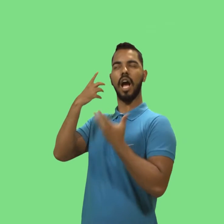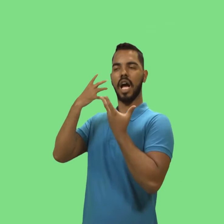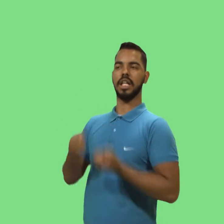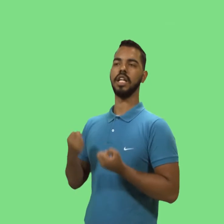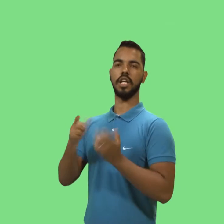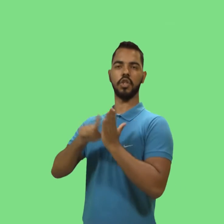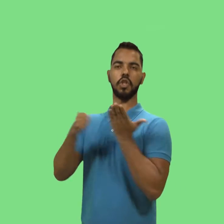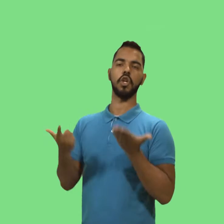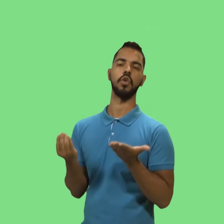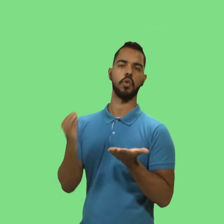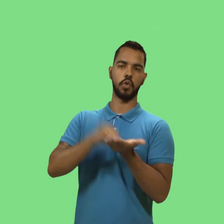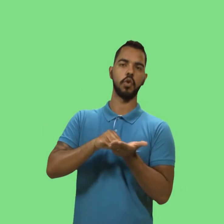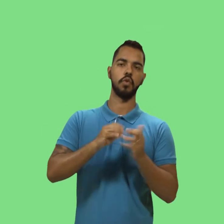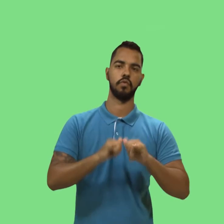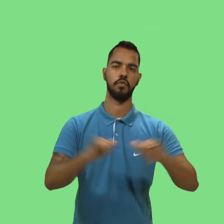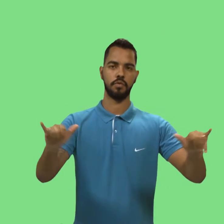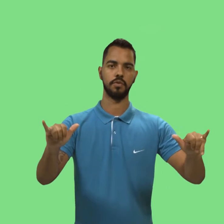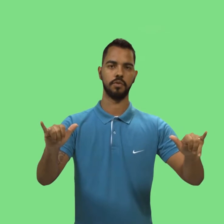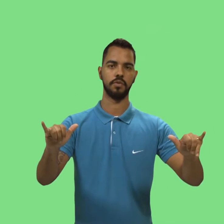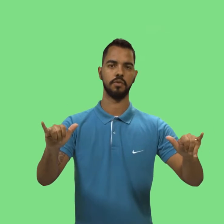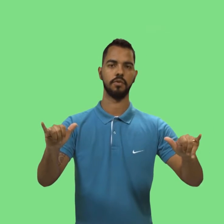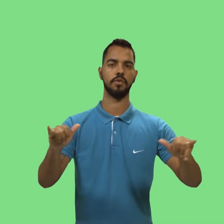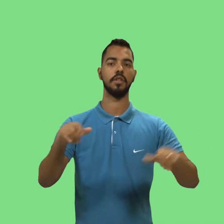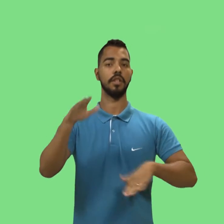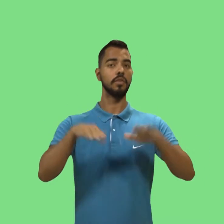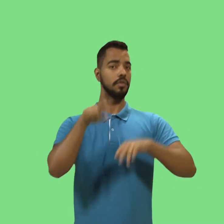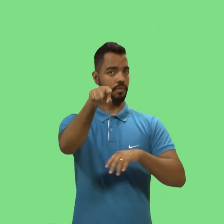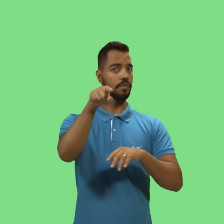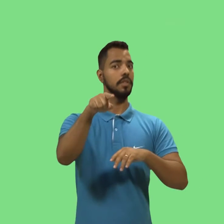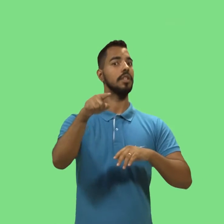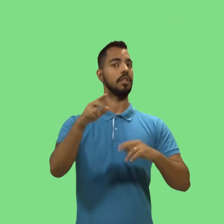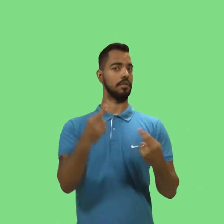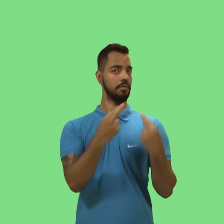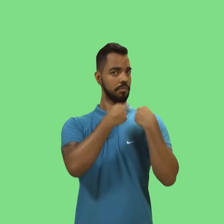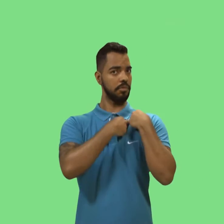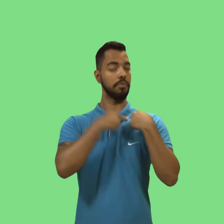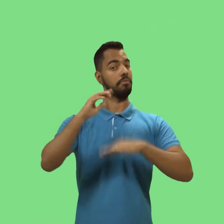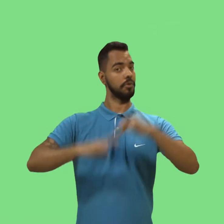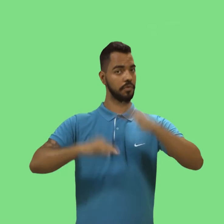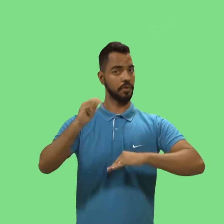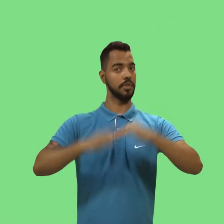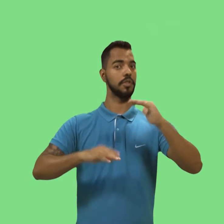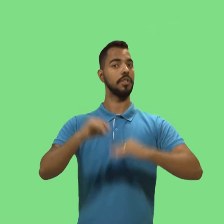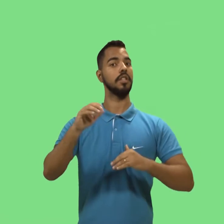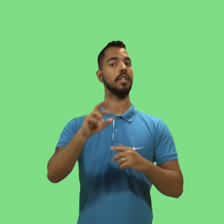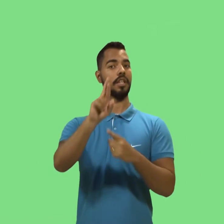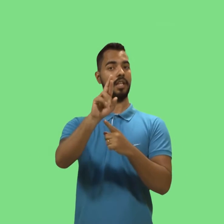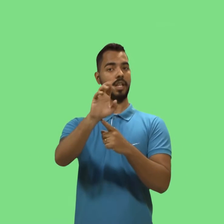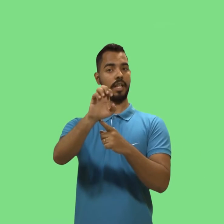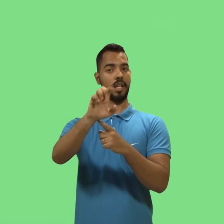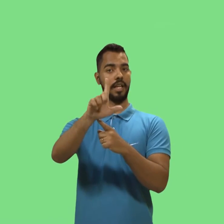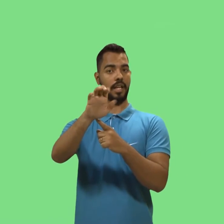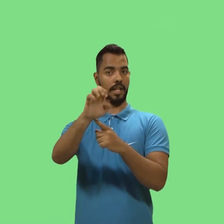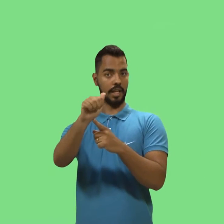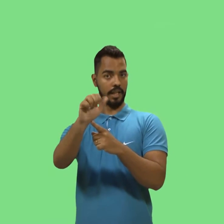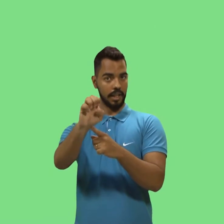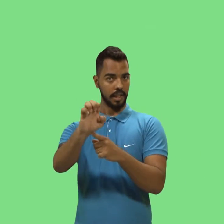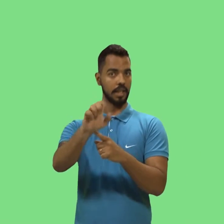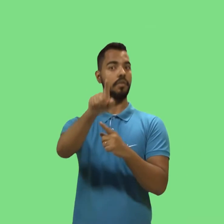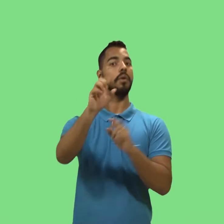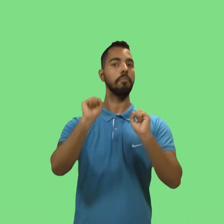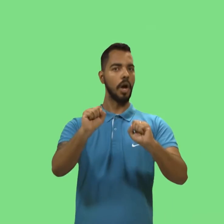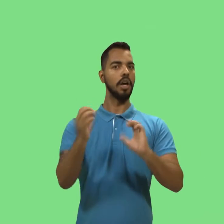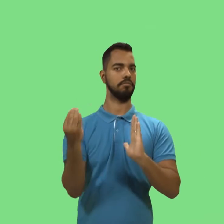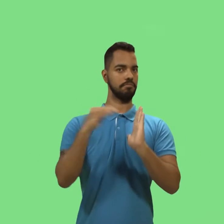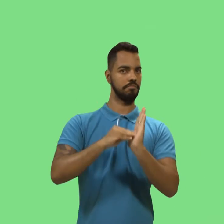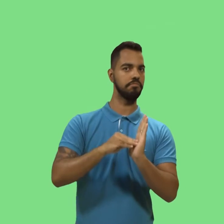pode ser o profissional responsável pela escrita do release. Neste caso, certifique-se da efetivação ou não